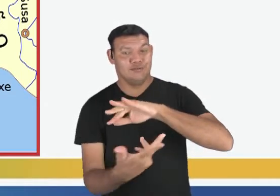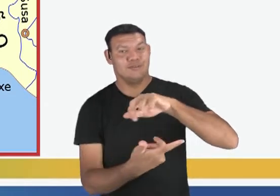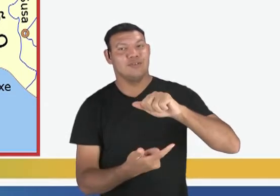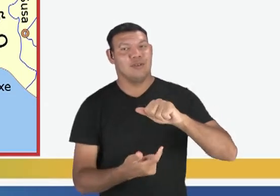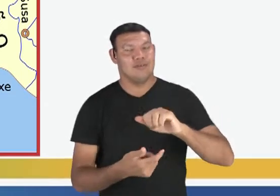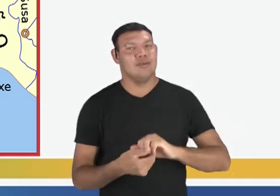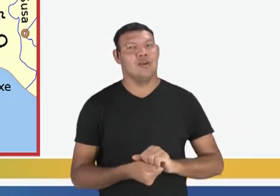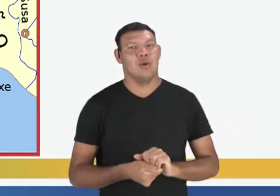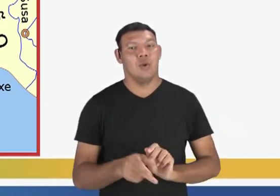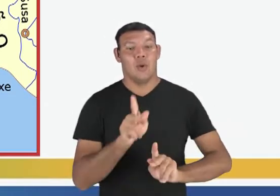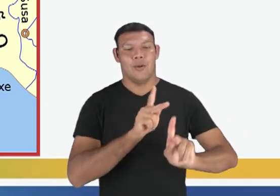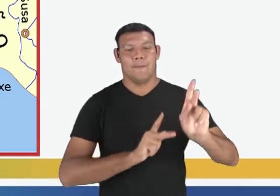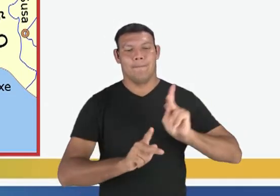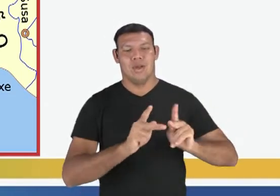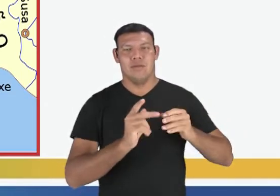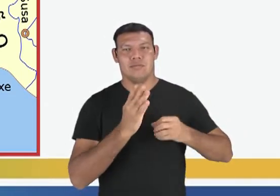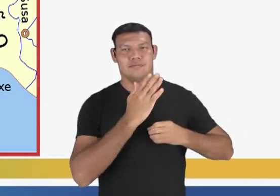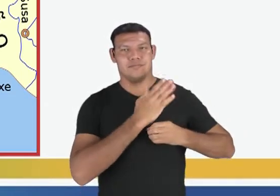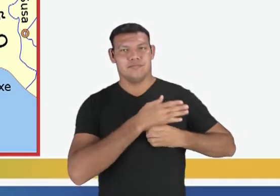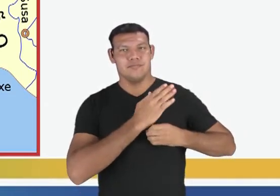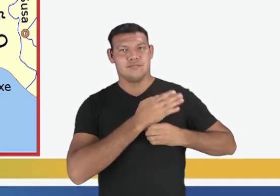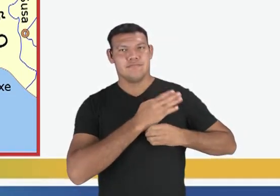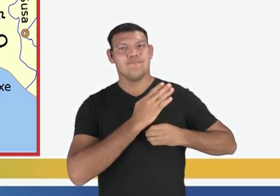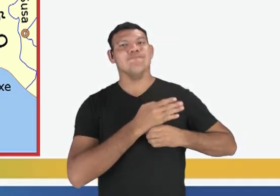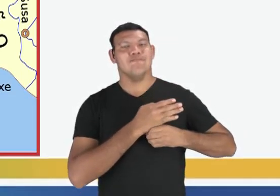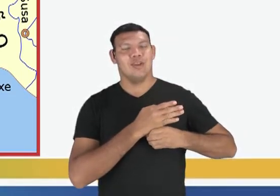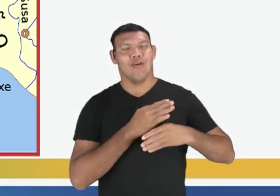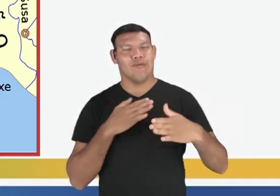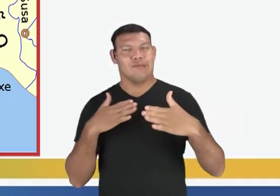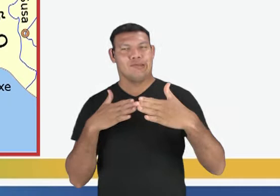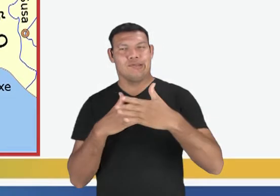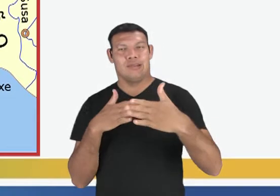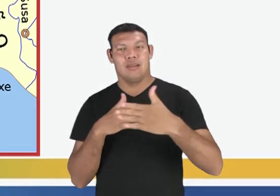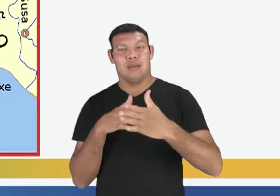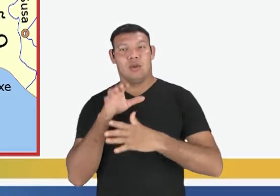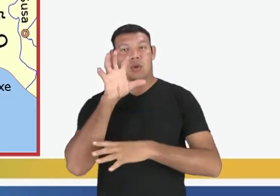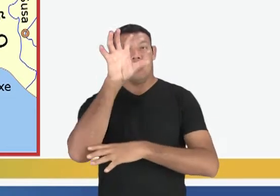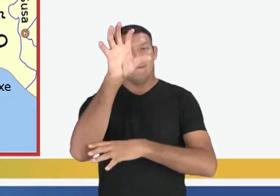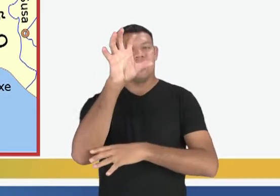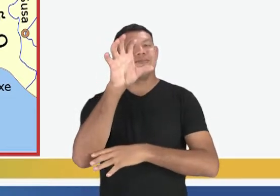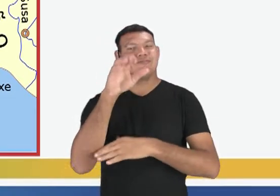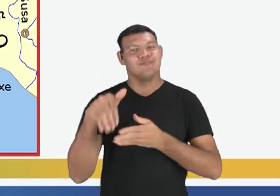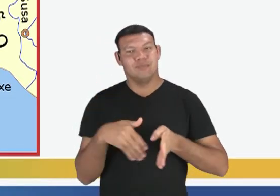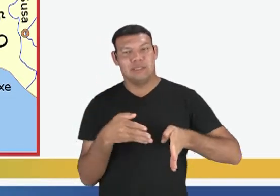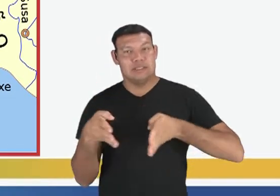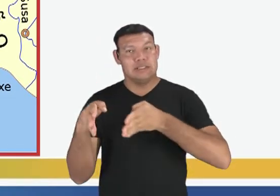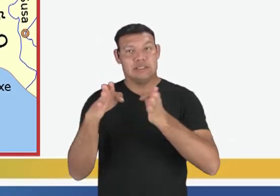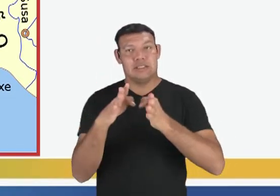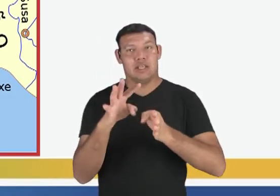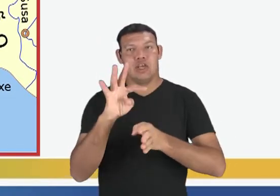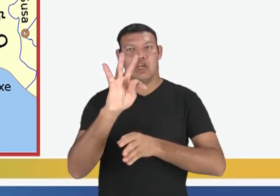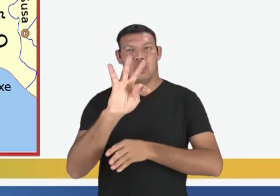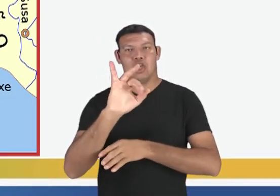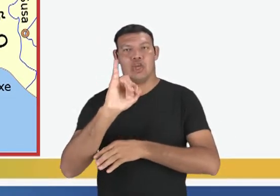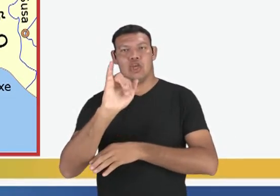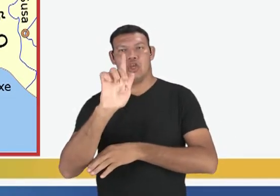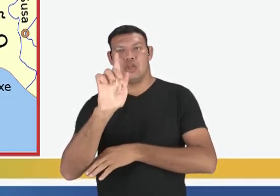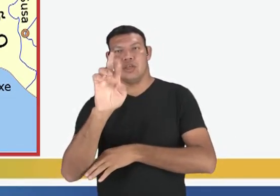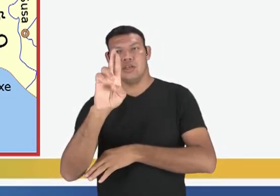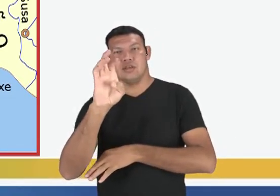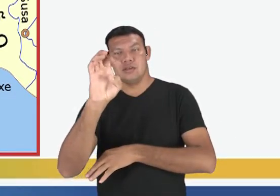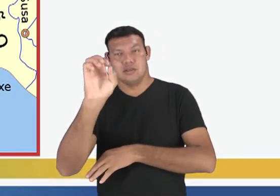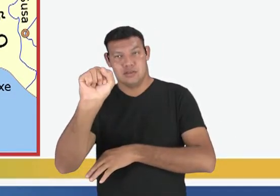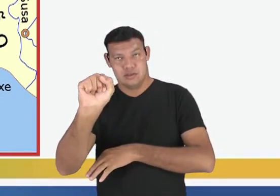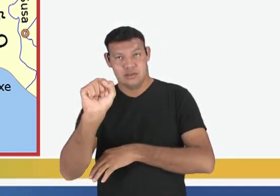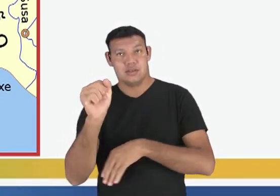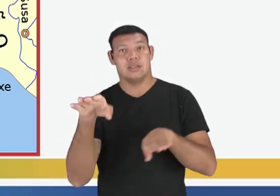Mas sua concepção de mundo era limitada à região entre os rios Tigres e Eufrates, onde atualmente